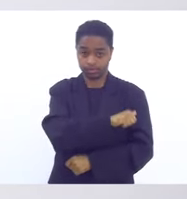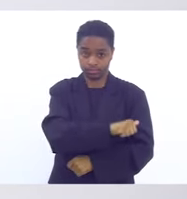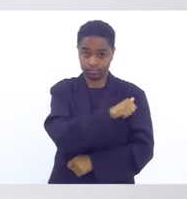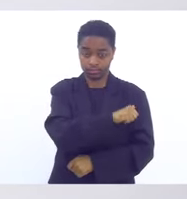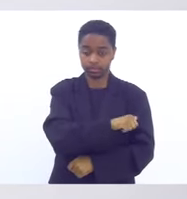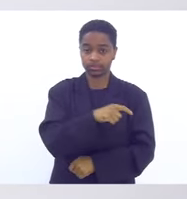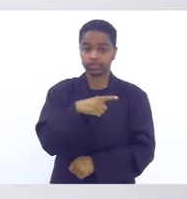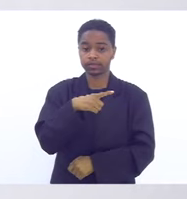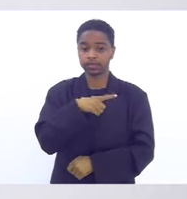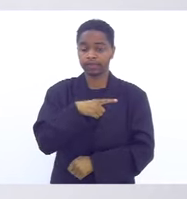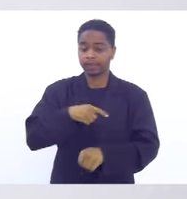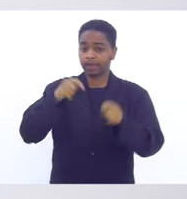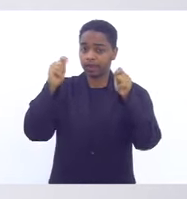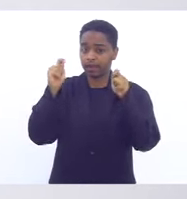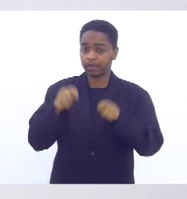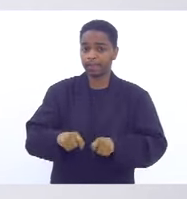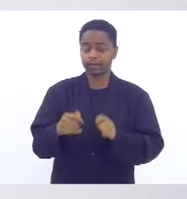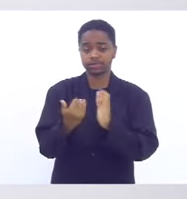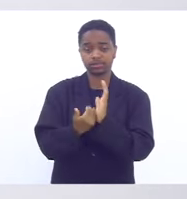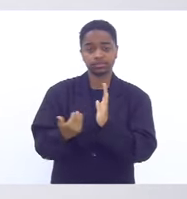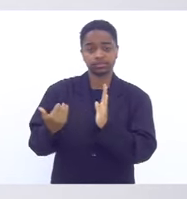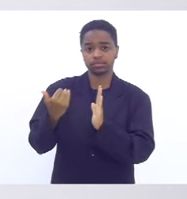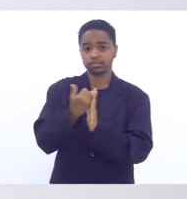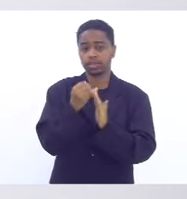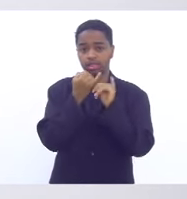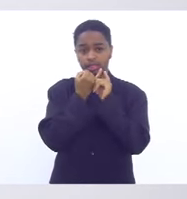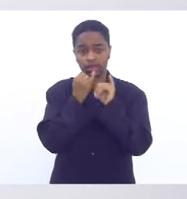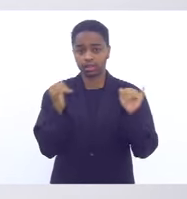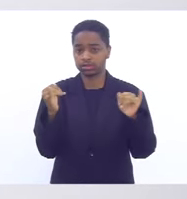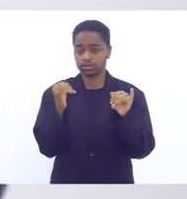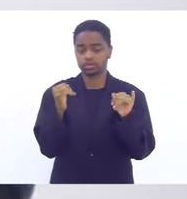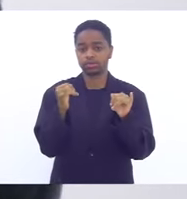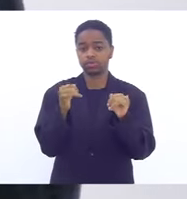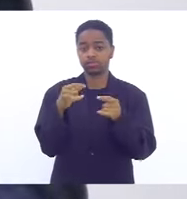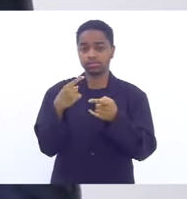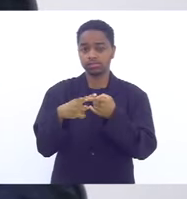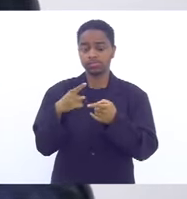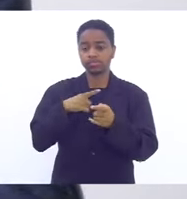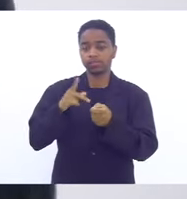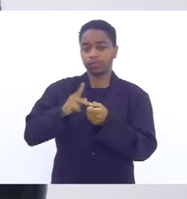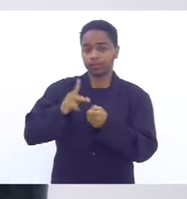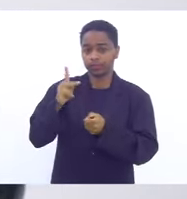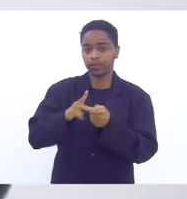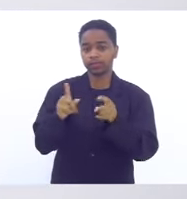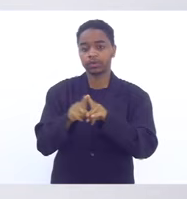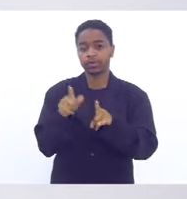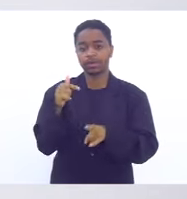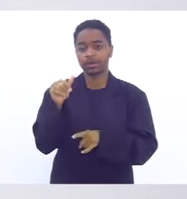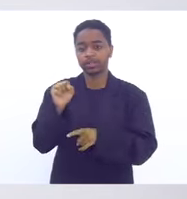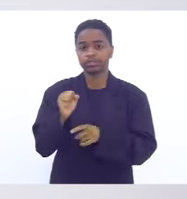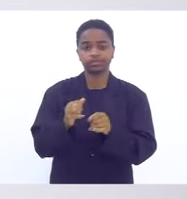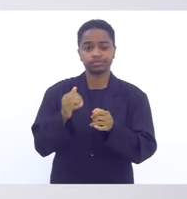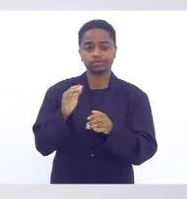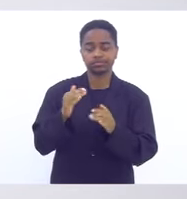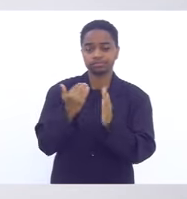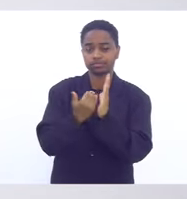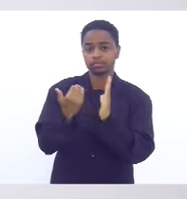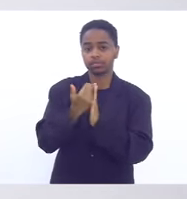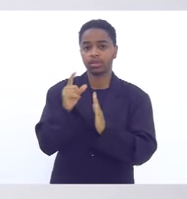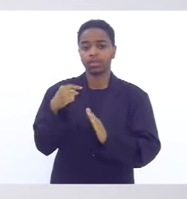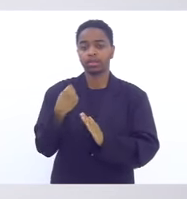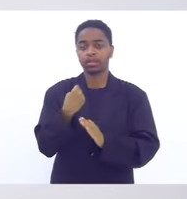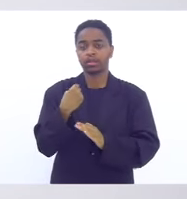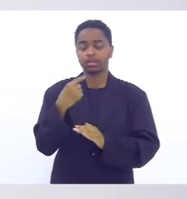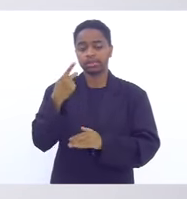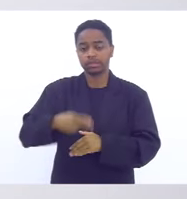a maior capacidade de matriz energética, que são os nossos poços de petróleo e gás da América Latina, só perdemos para a